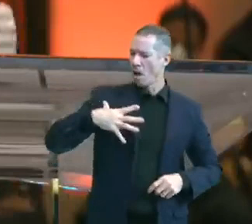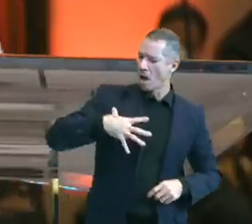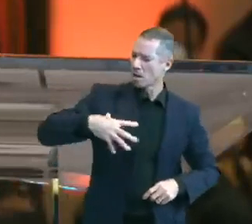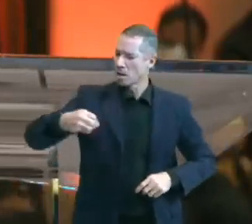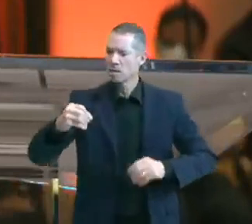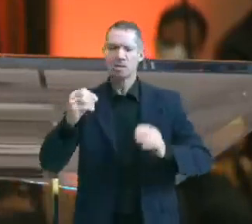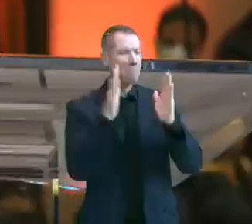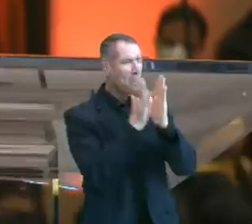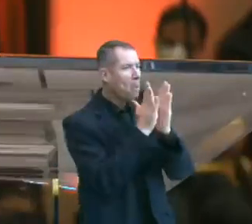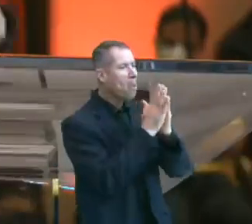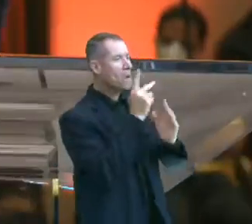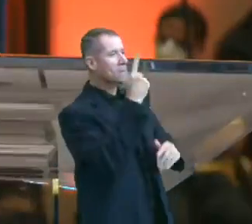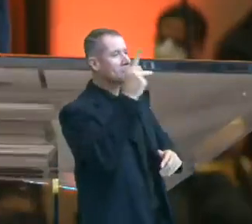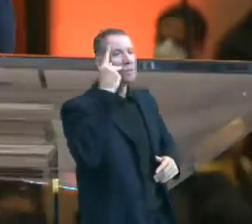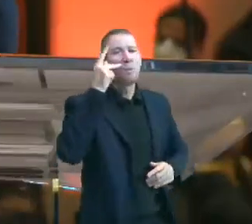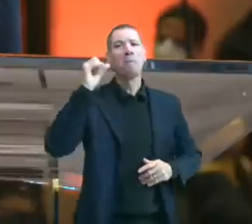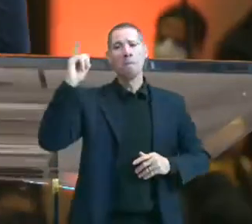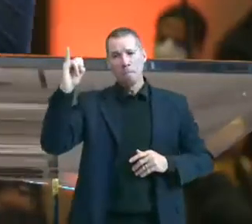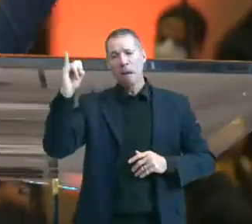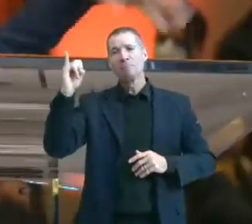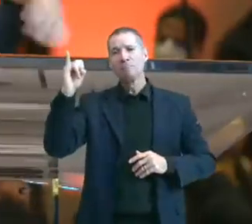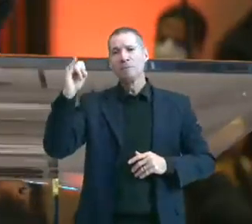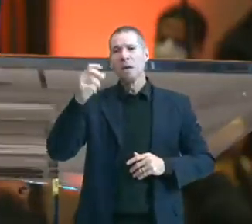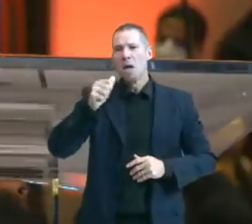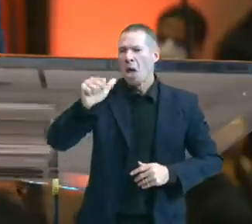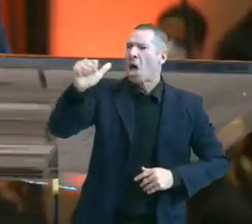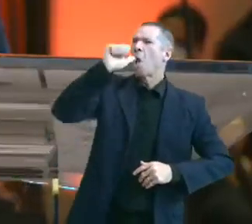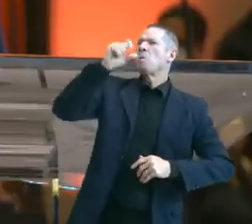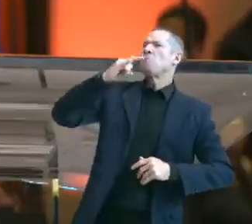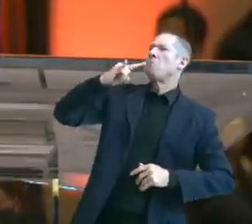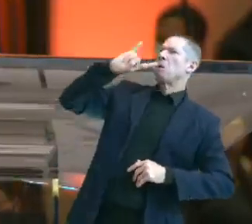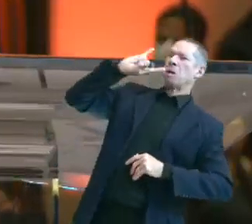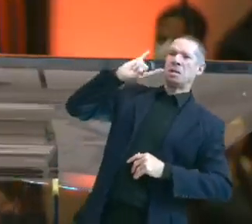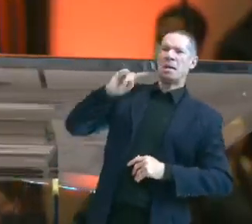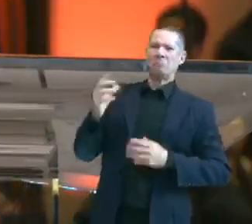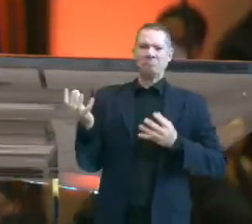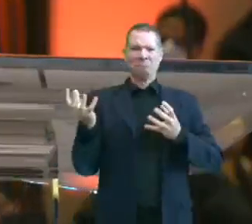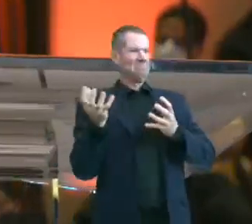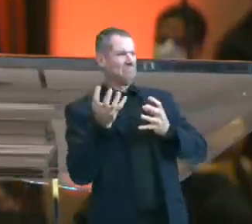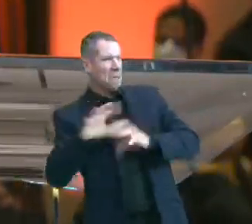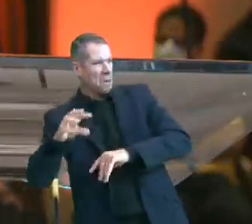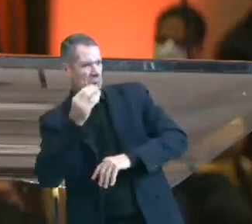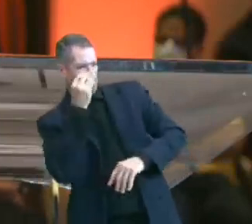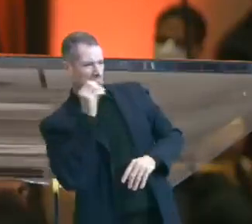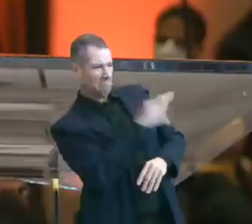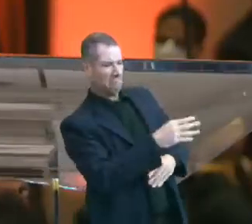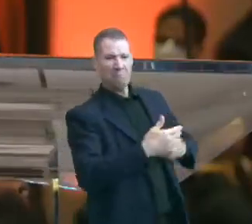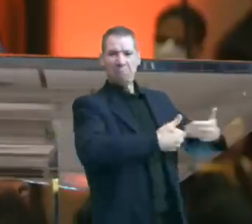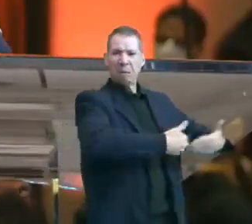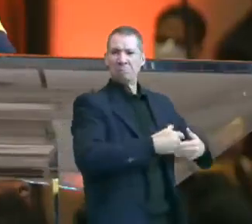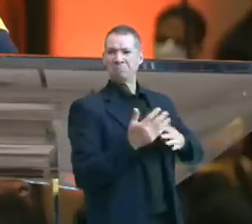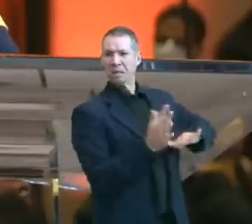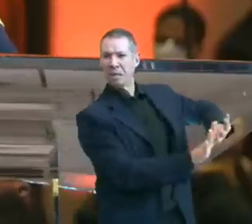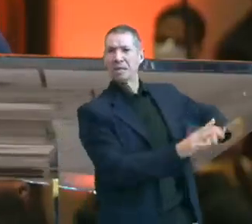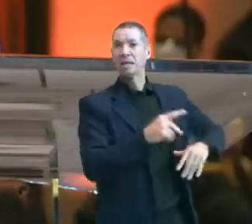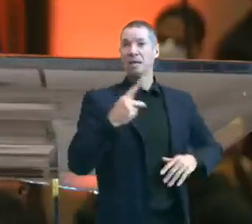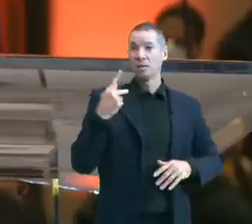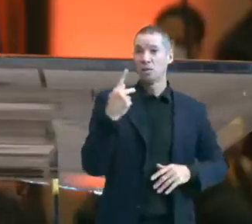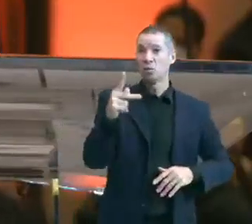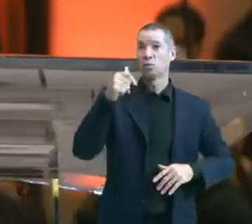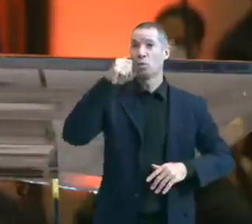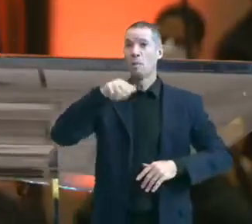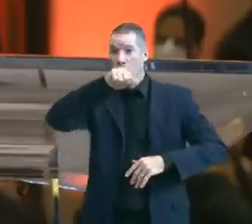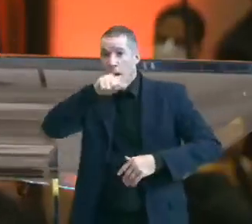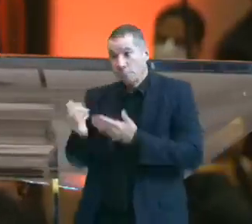orava pelo seu pai. O seu pai bebia, não queria um tratamento, a sua mãe estava sendo tratada, e